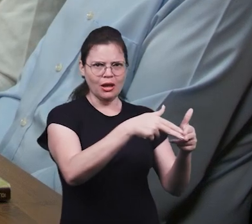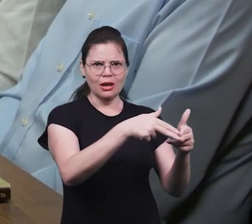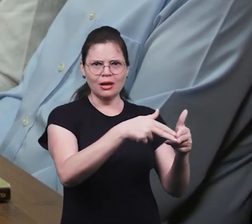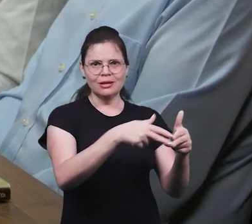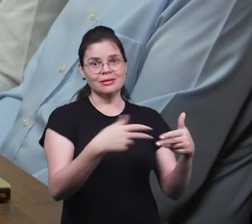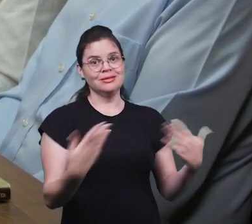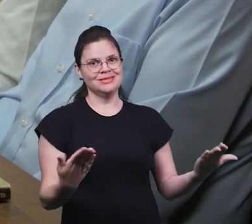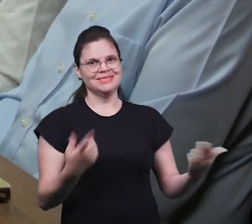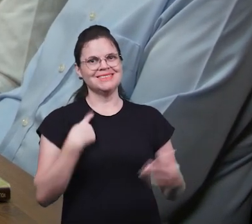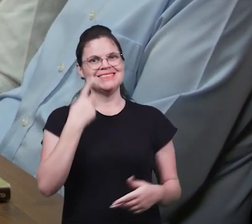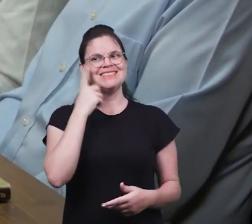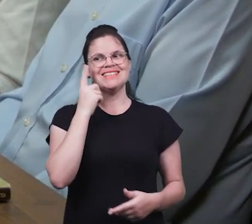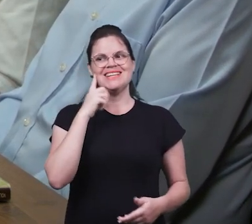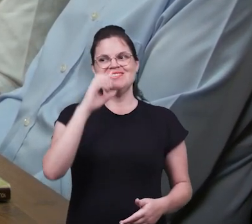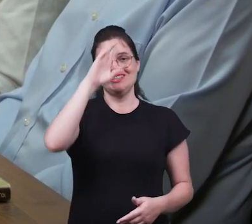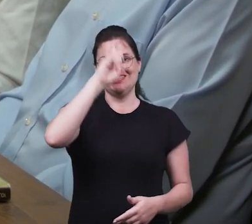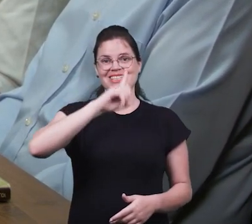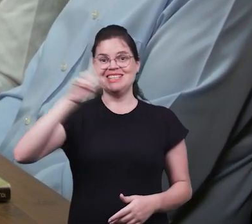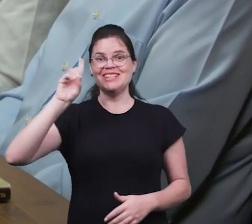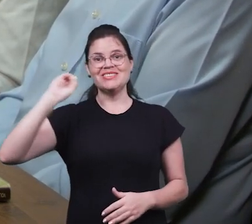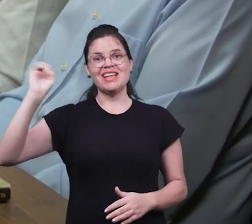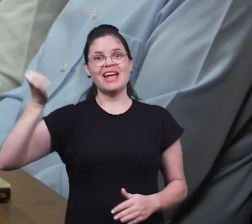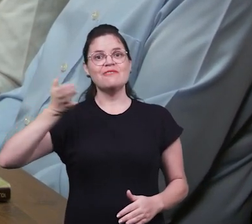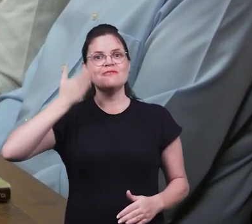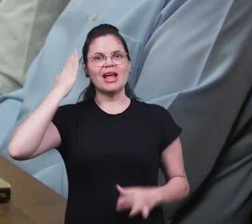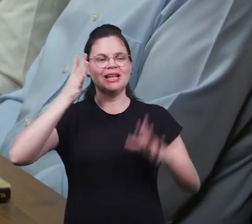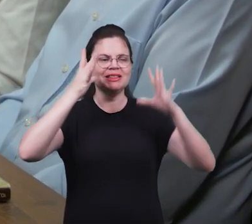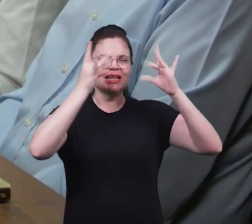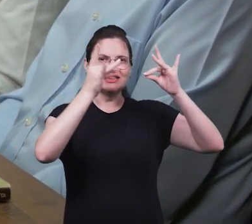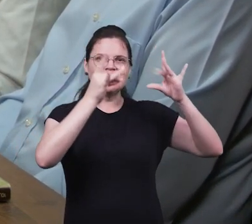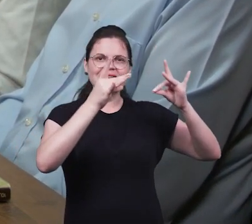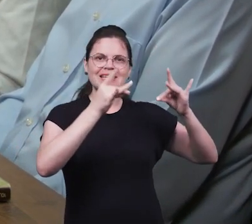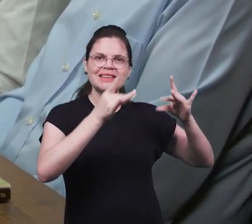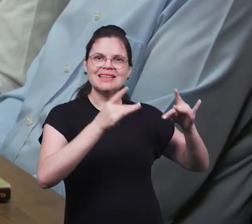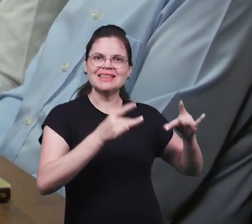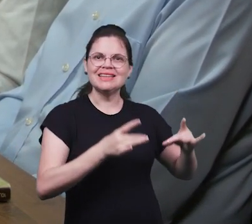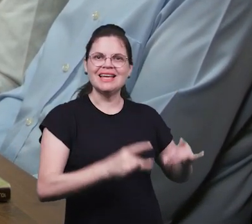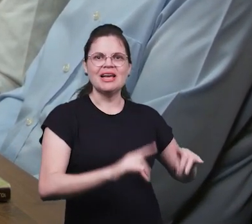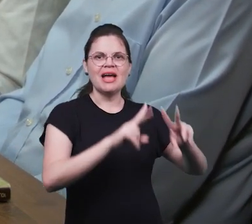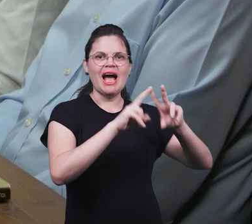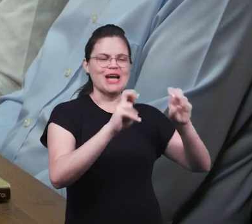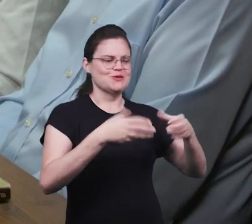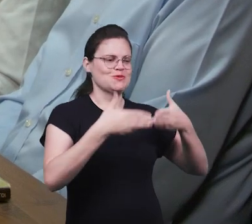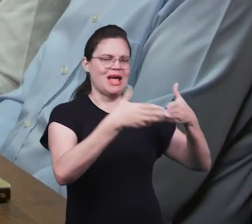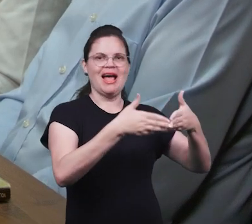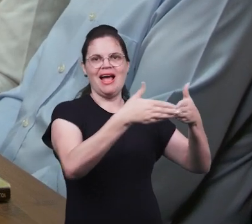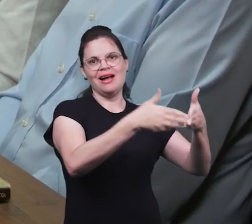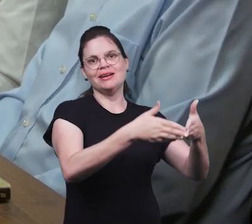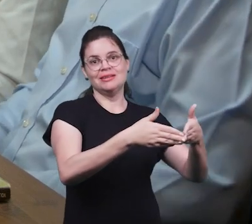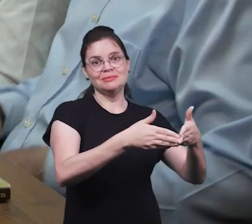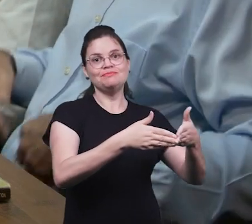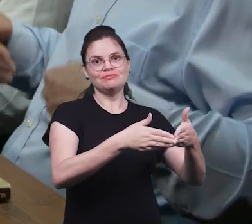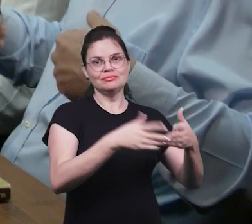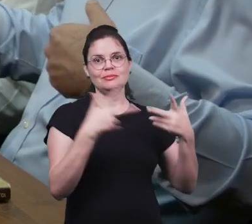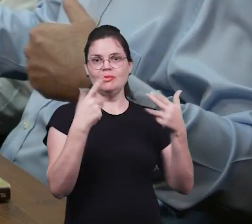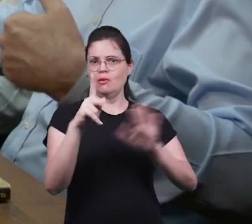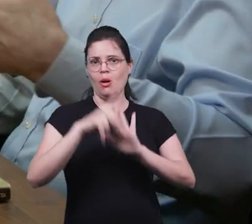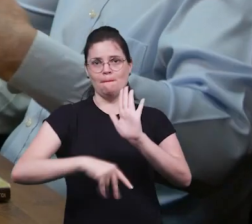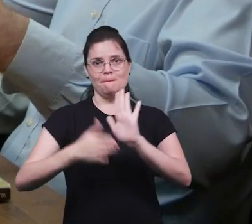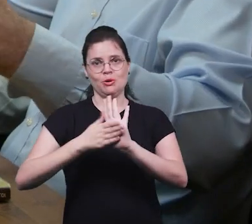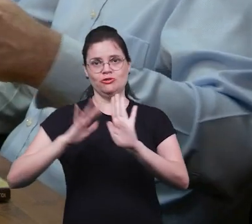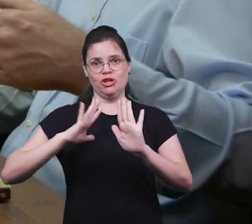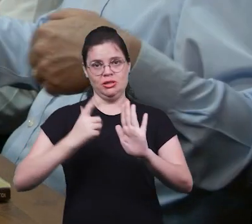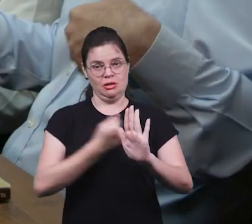os detalhes da arca, porque a obra de Deus é uma obra de detalhes, né? O Senhor se preocupa com detalhes. Não é uma coisa de